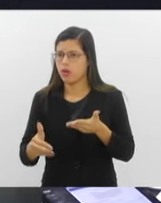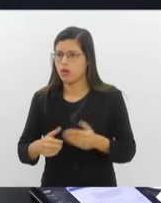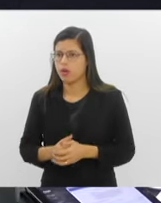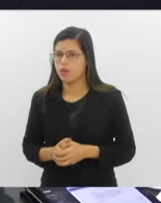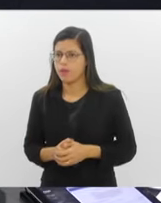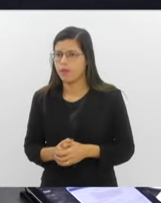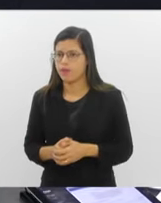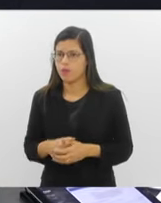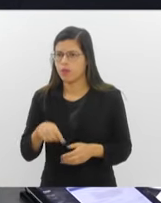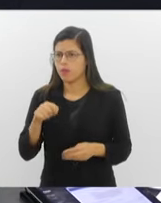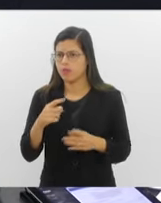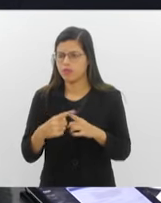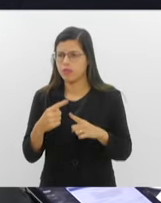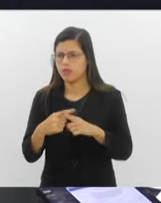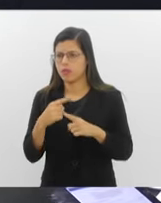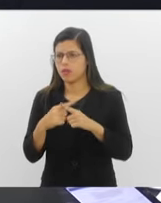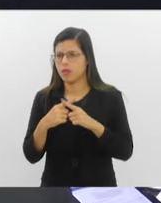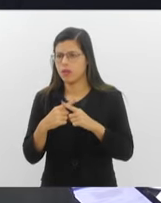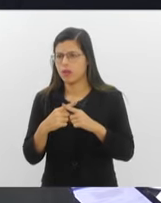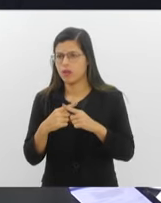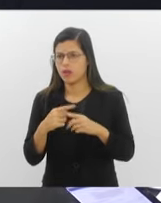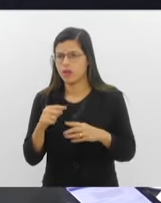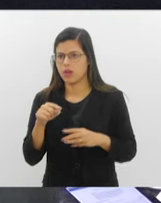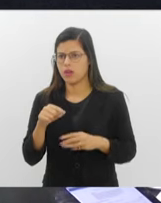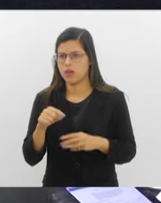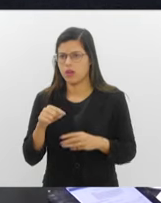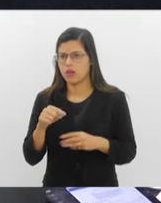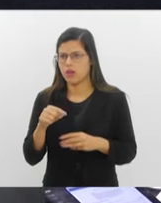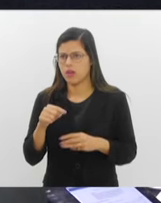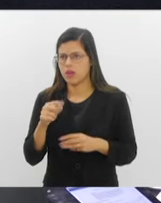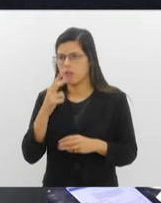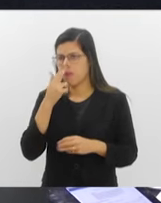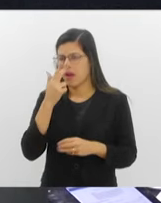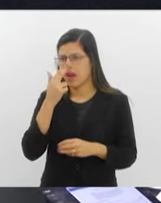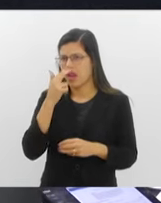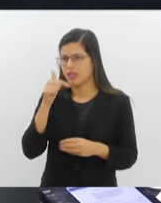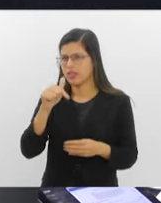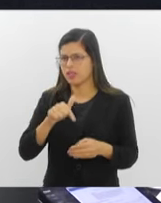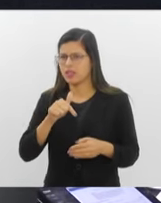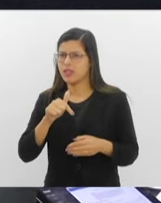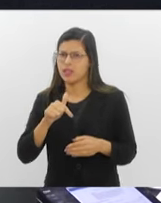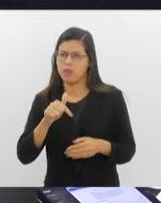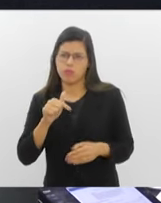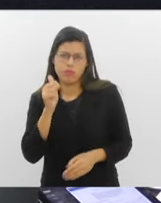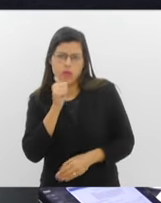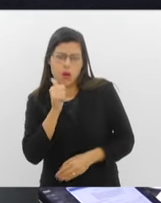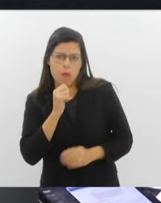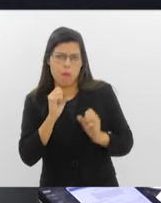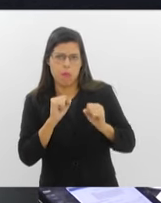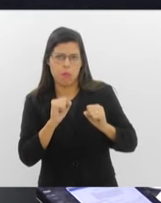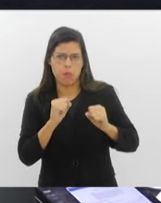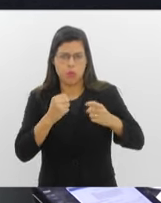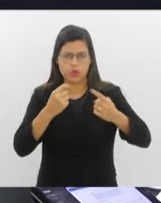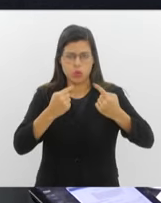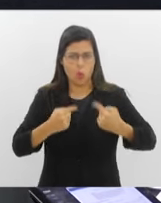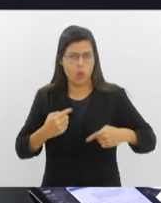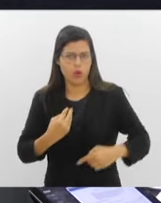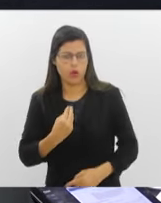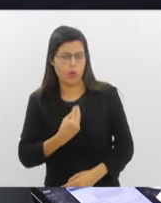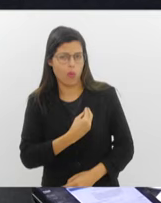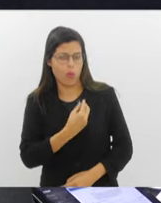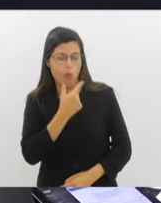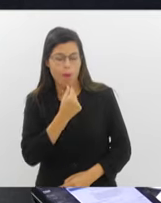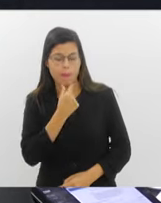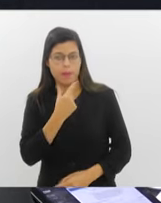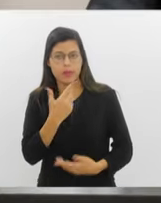ficou parecendo que, mas sendo eliminatório, Anderson, a mulher pode concorrer com homem. Talvez esteja querendo também proteger a mulher do